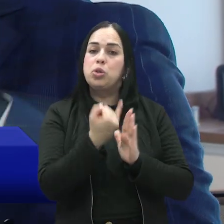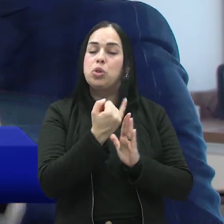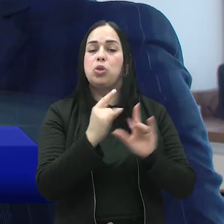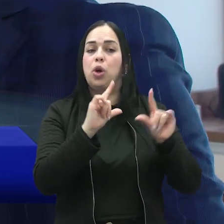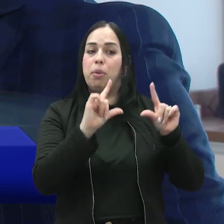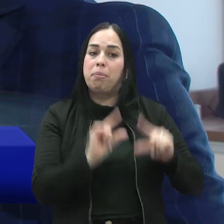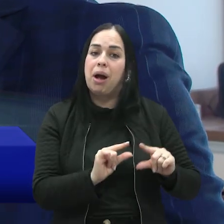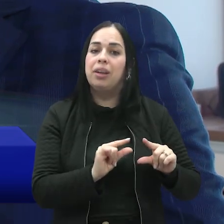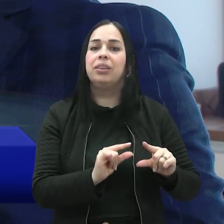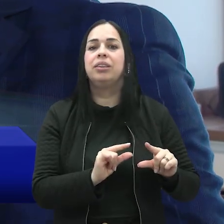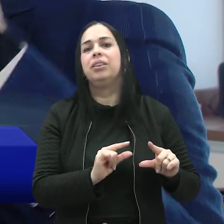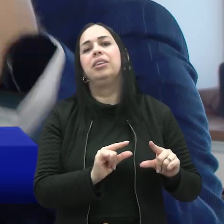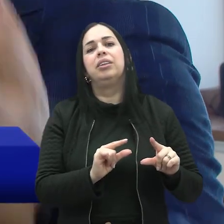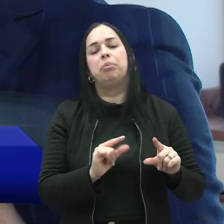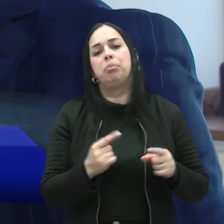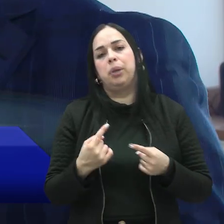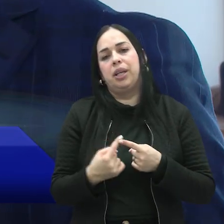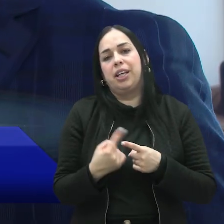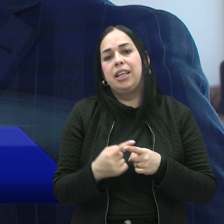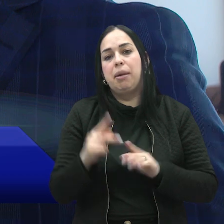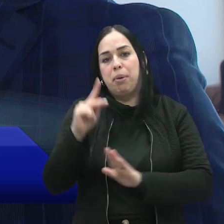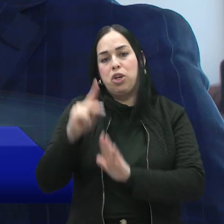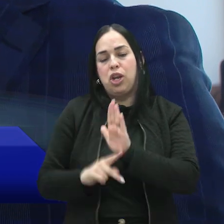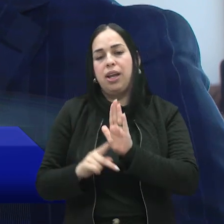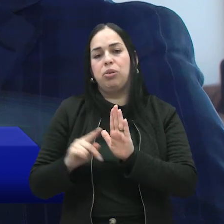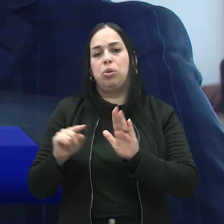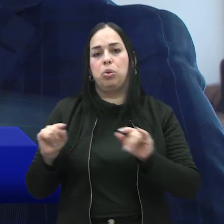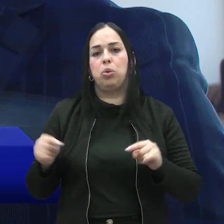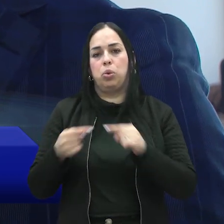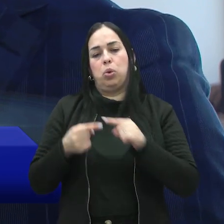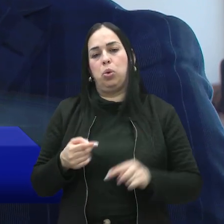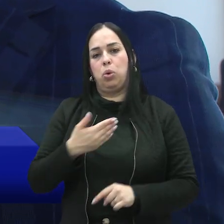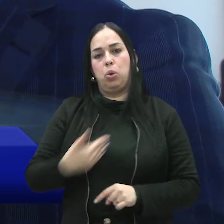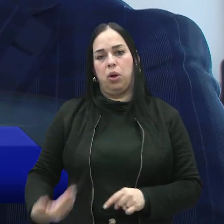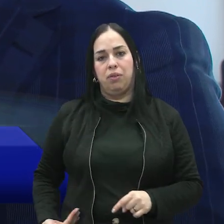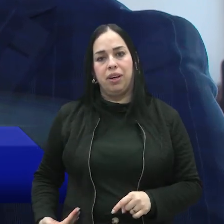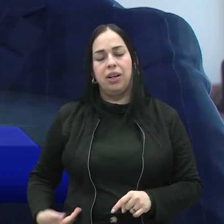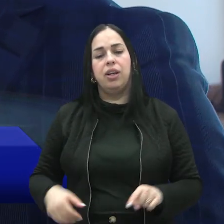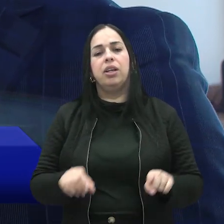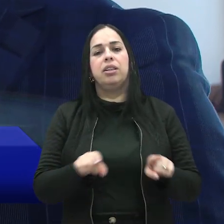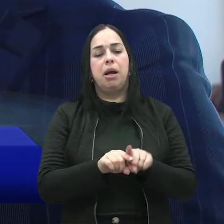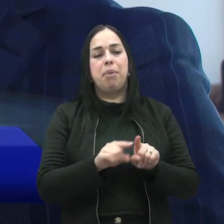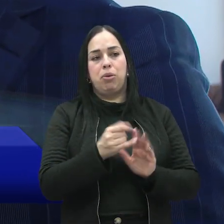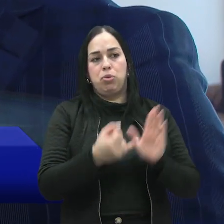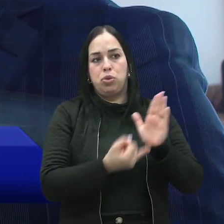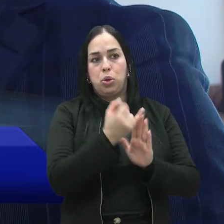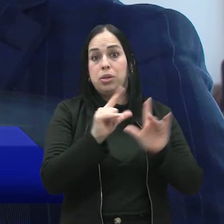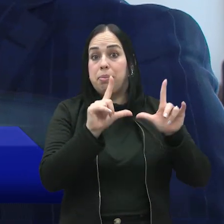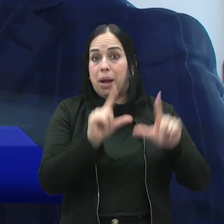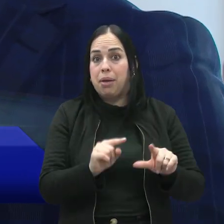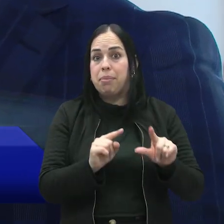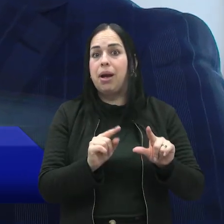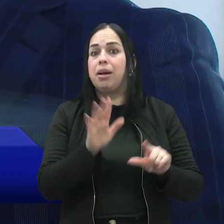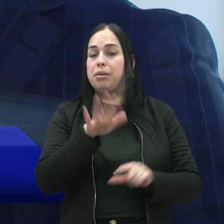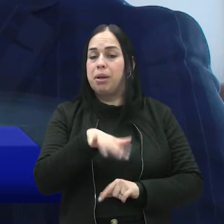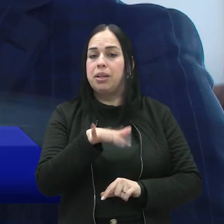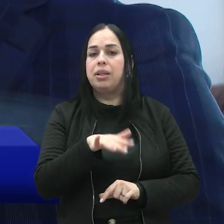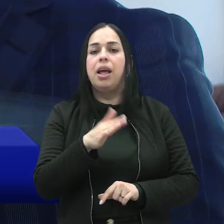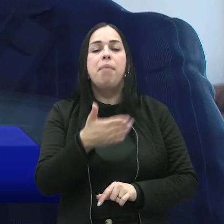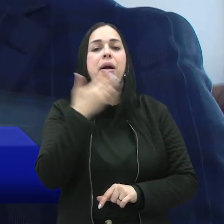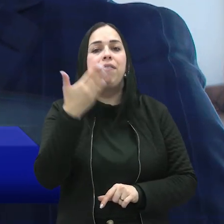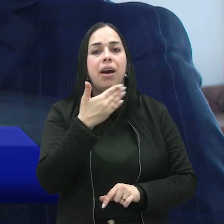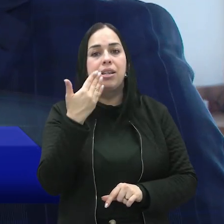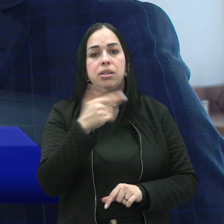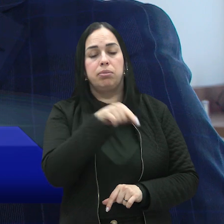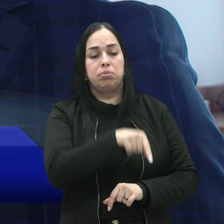mais facilitados, dos programas do governo, ou financiamento com juros que o sistema permite um juros menor, você facilita e